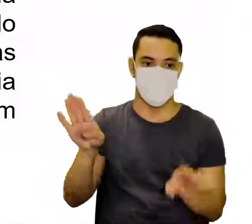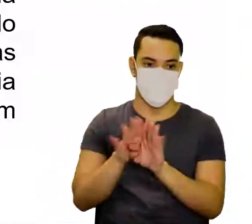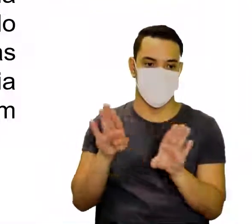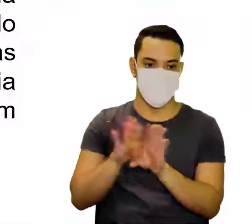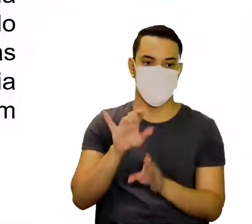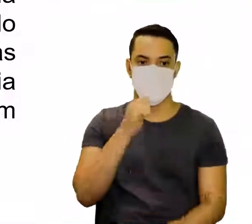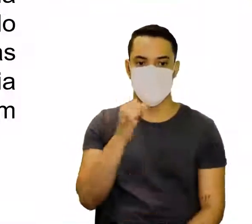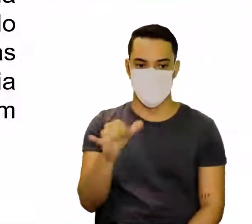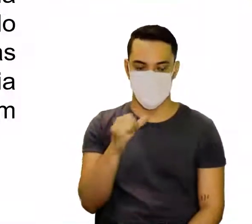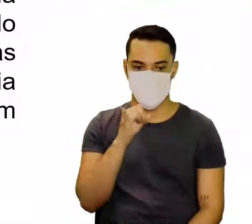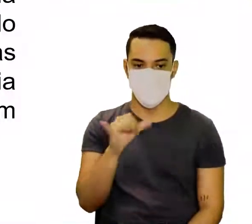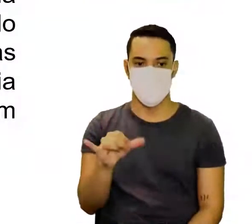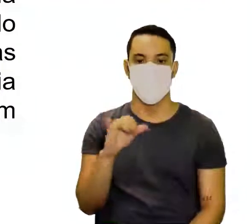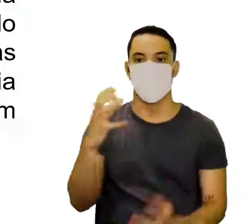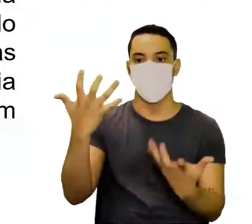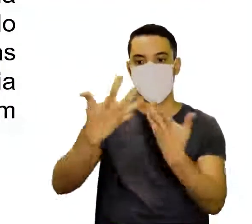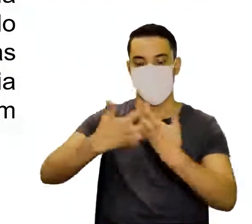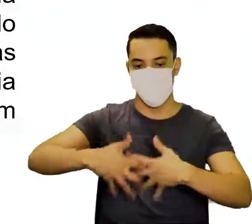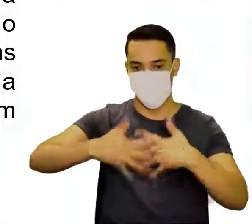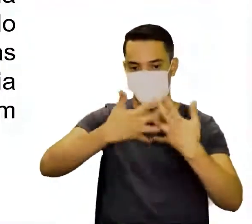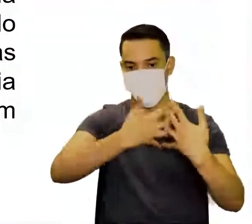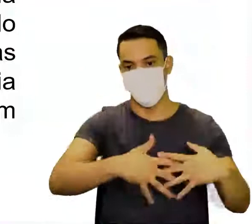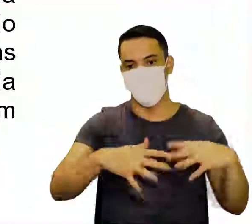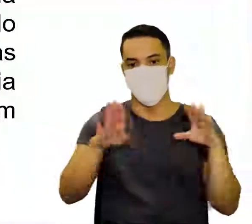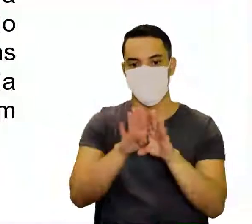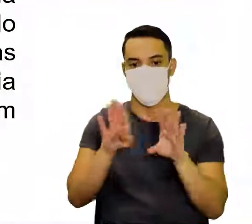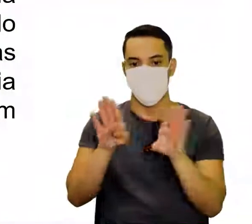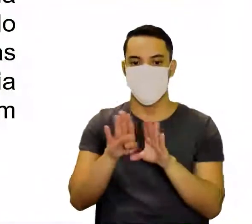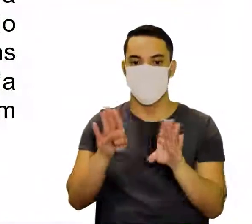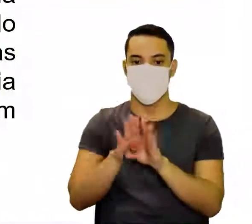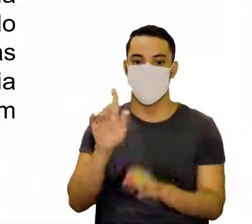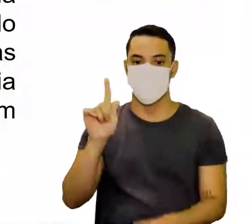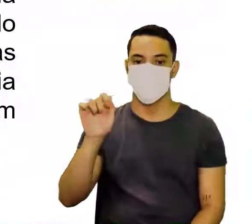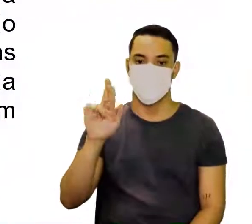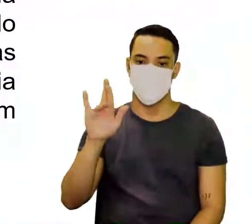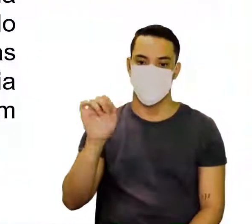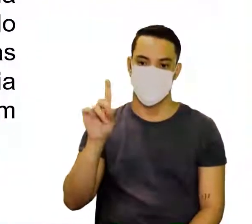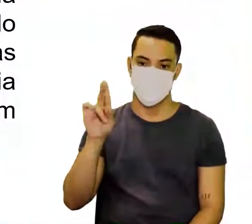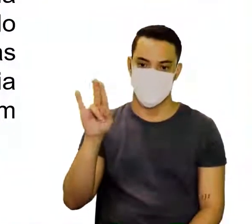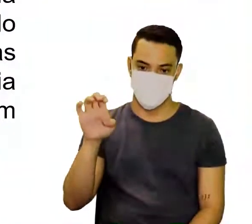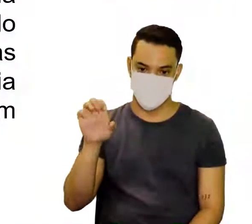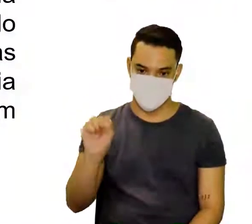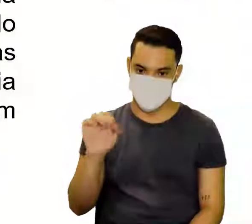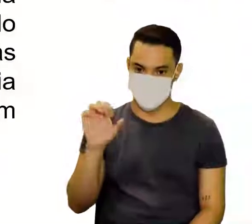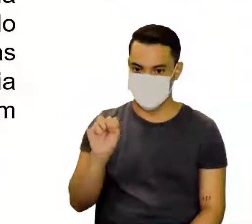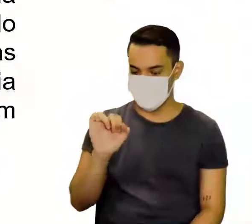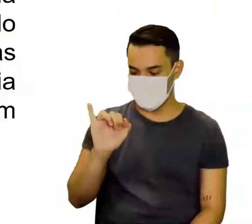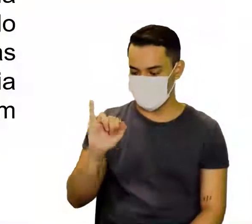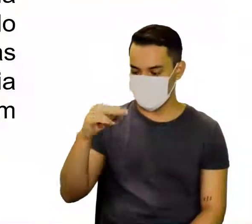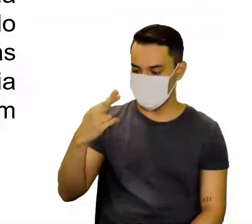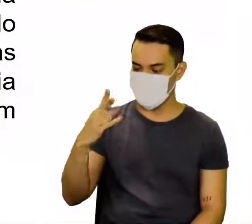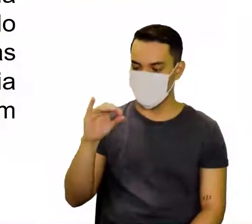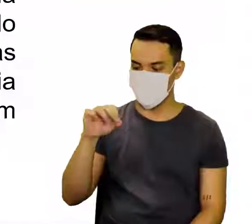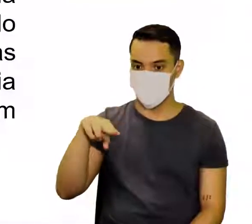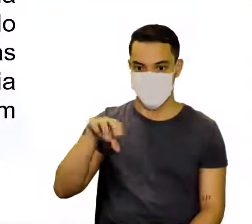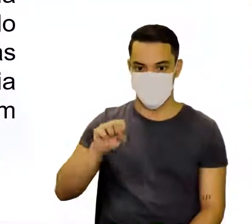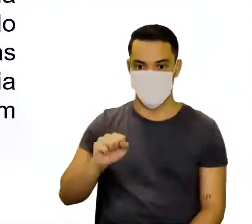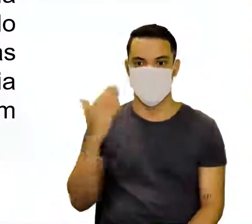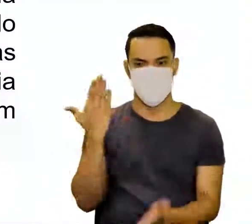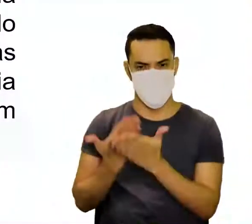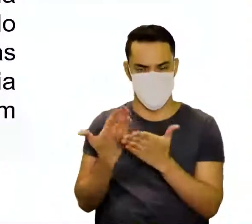turbinas hidráulicas e geradores síncronos, tá? Pessoal, nós vamos ver isso daí na próxima